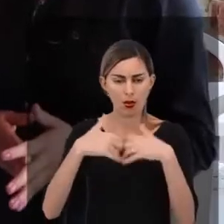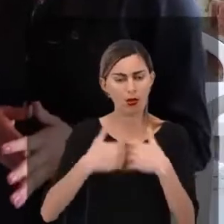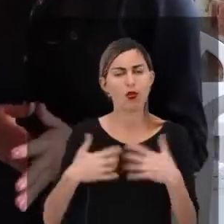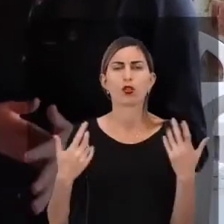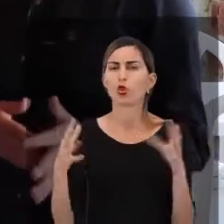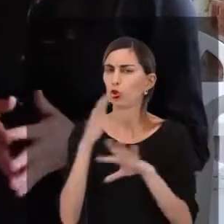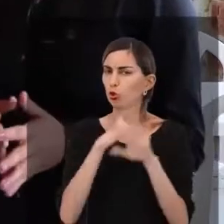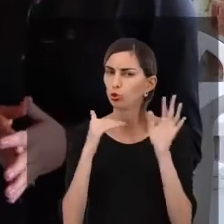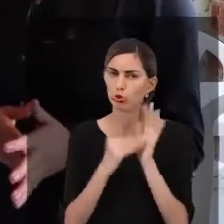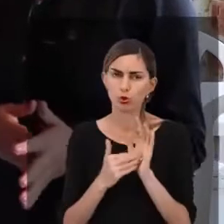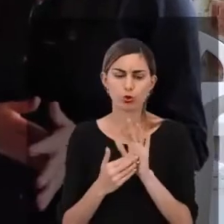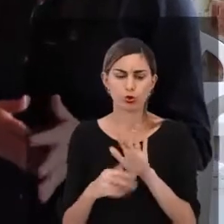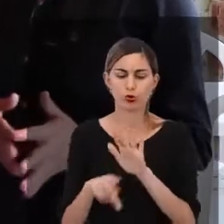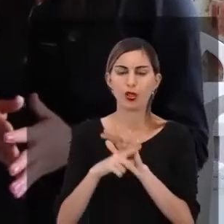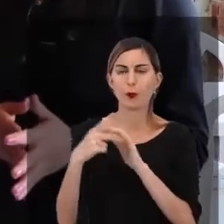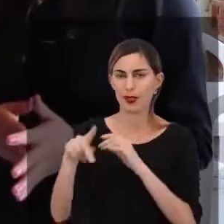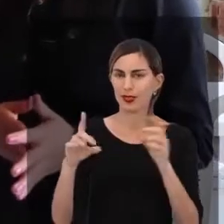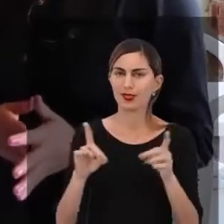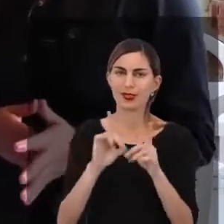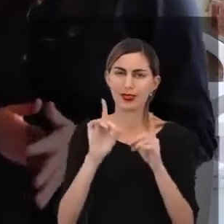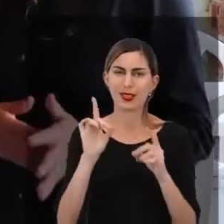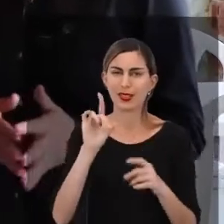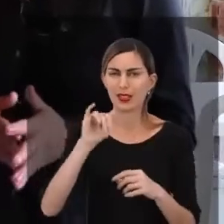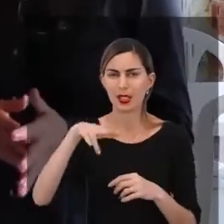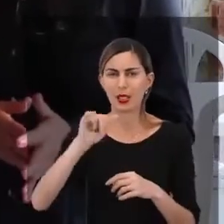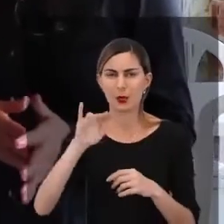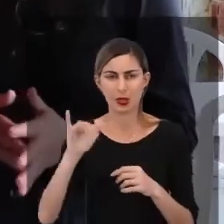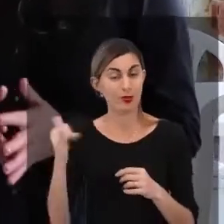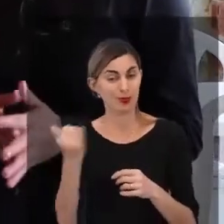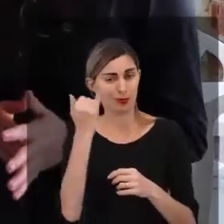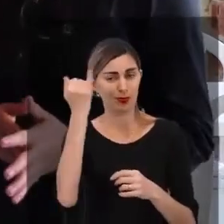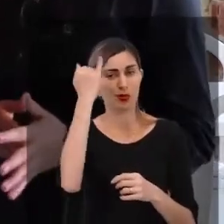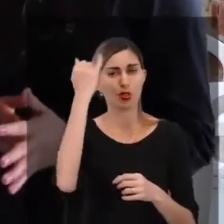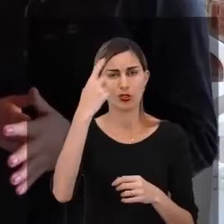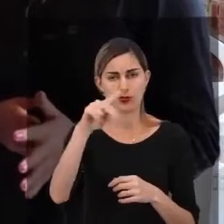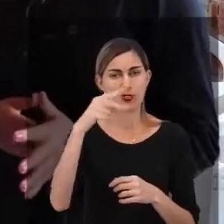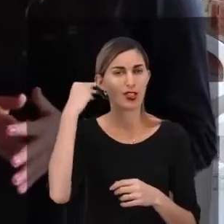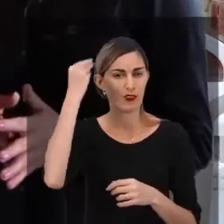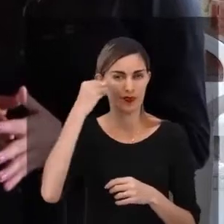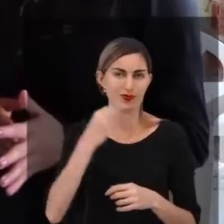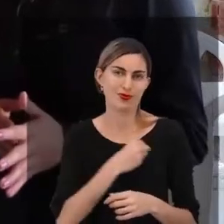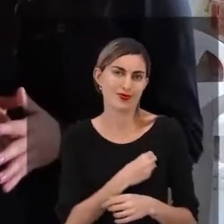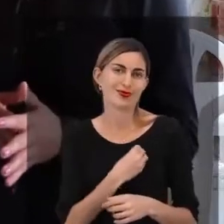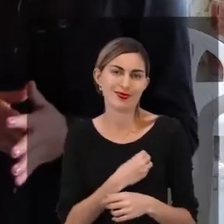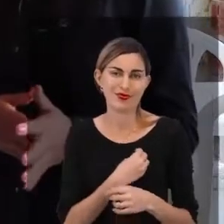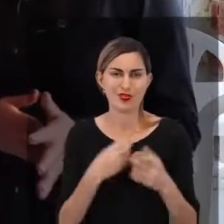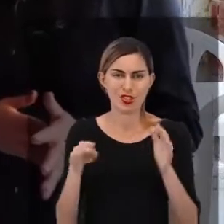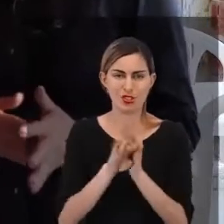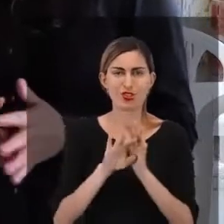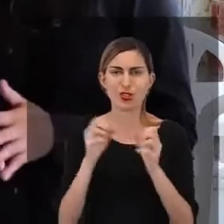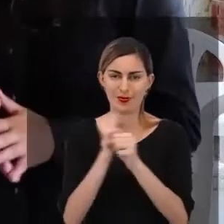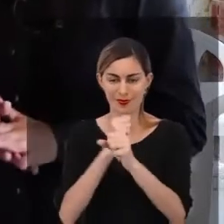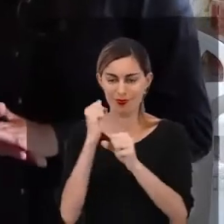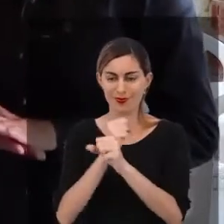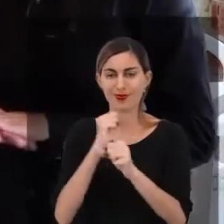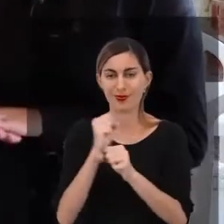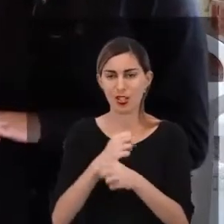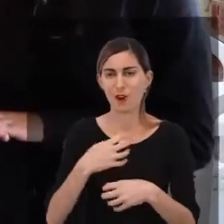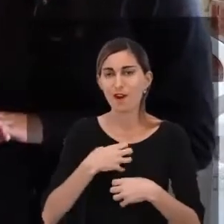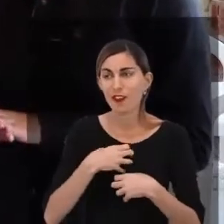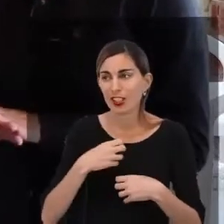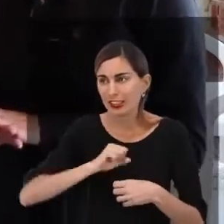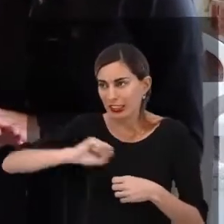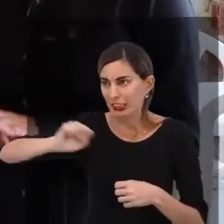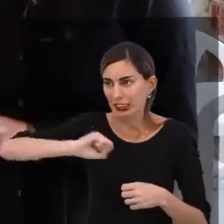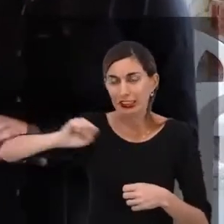são as máquinas, quais são os equipamentos, tudo isso vai fazer parte dessa dinâmica. E muito importante, né, Monique, que você diga isso, porque você viveu. Você chega numa obra, você